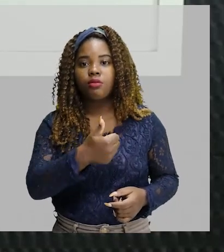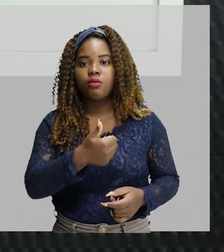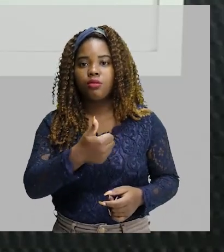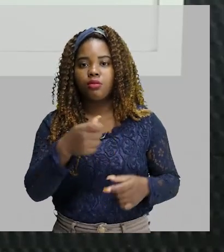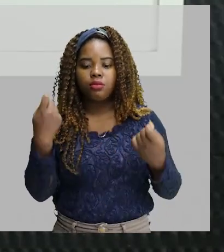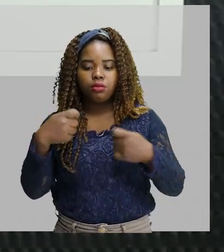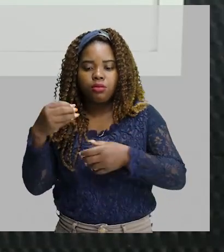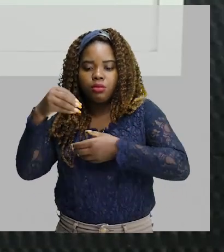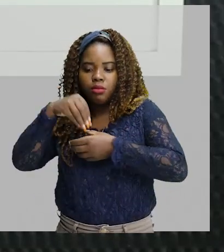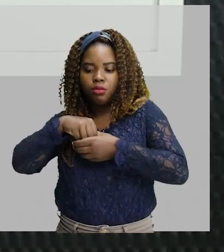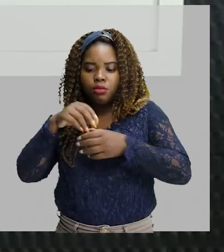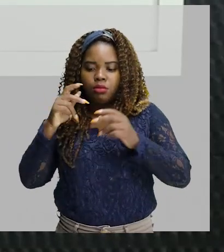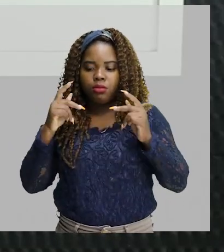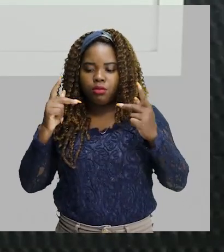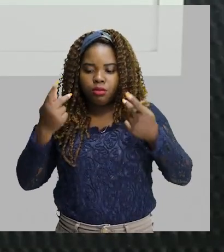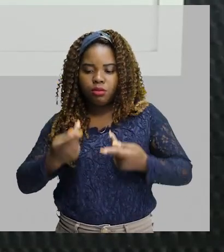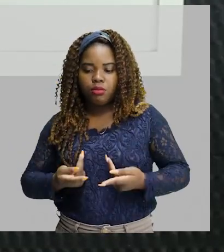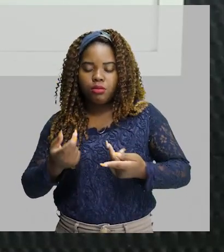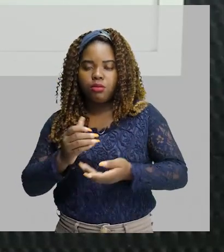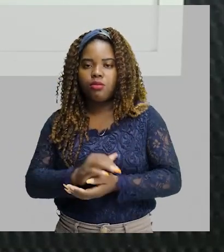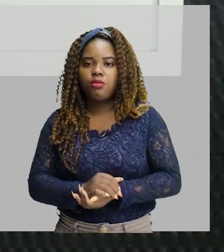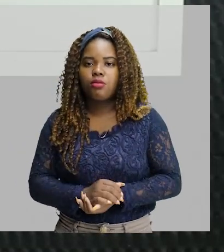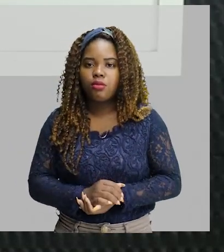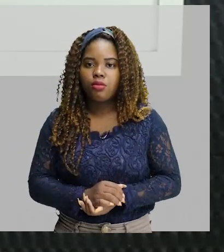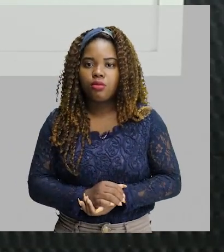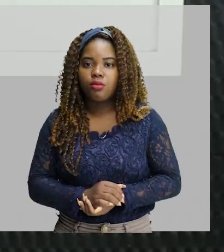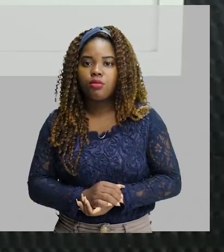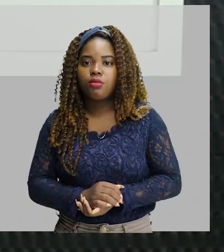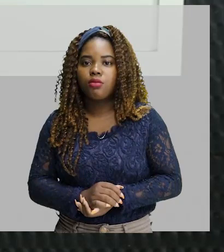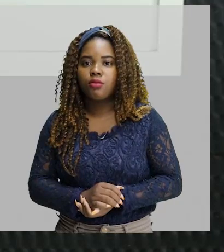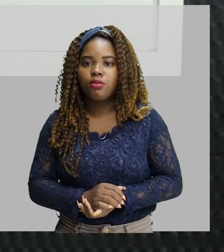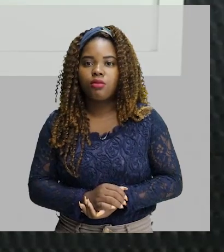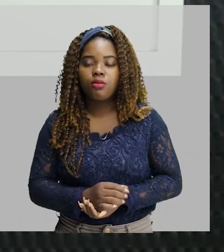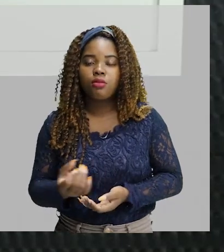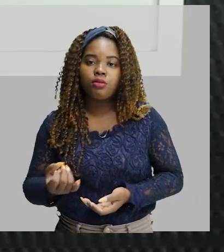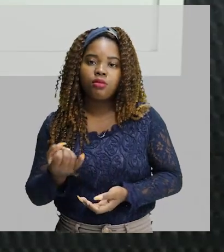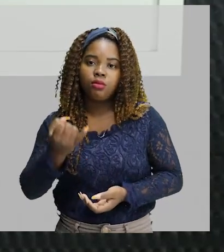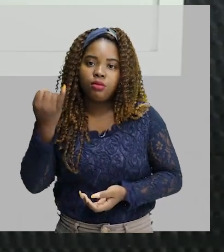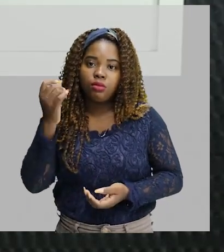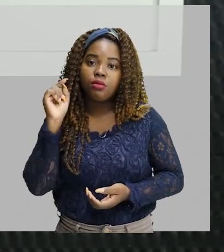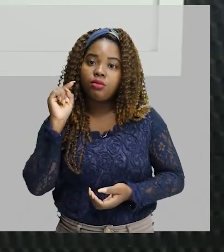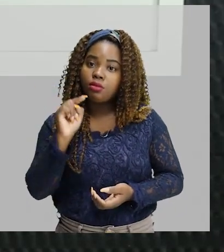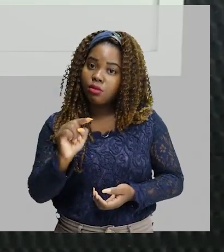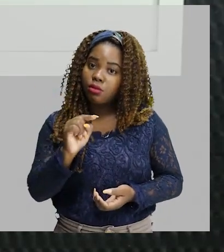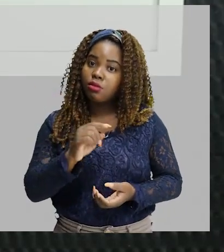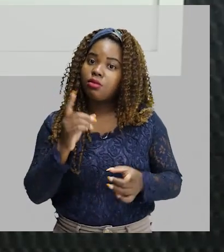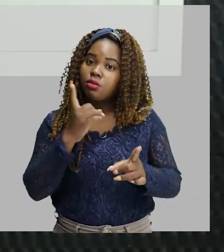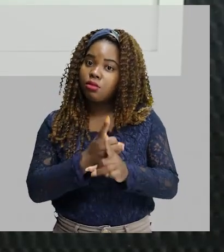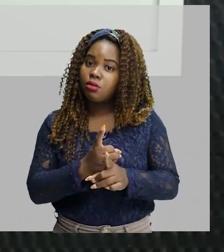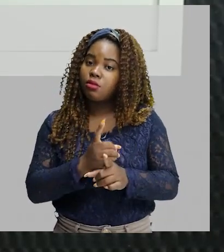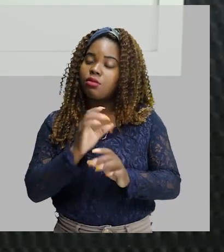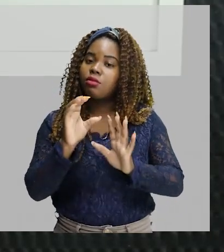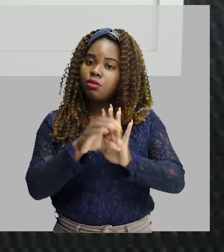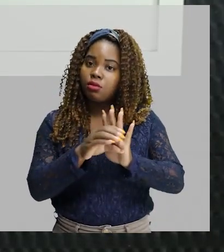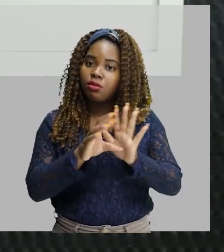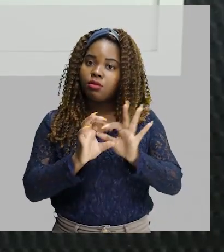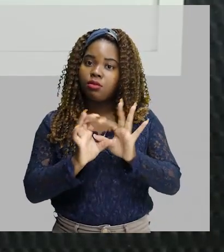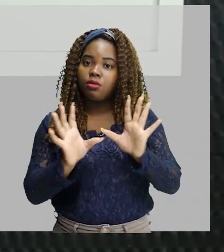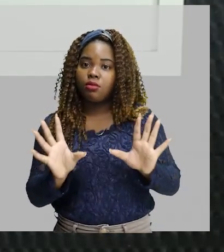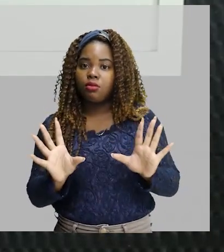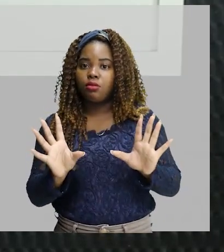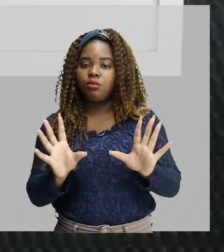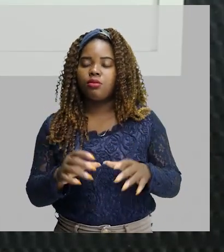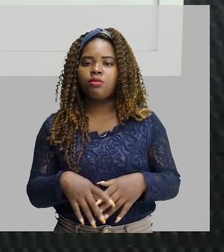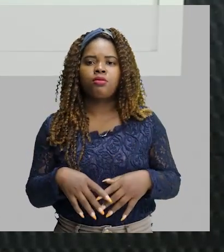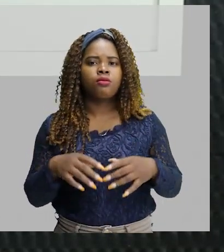essência. Daí a frase, a expressão sartriana ser muito importante para você encontrar o conceito de liberdade. Eu